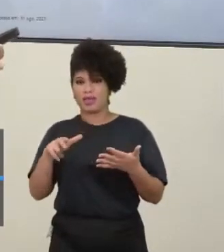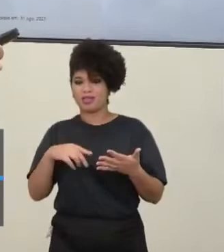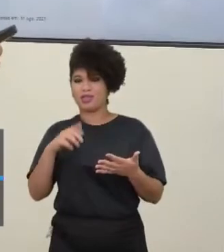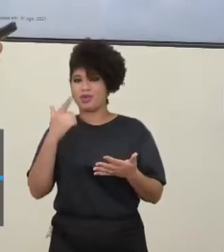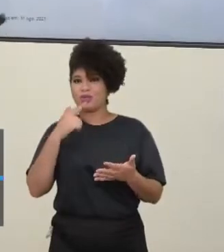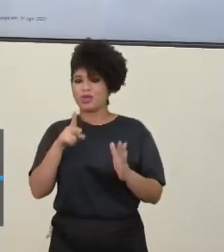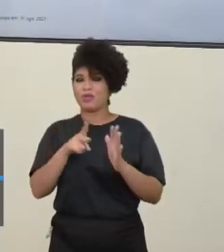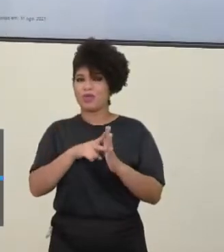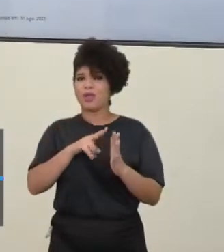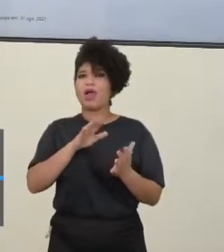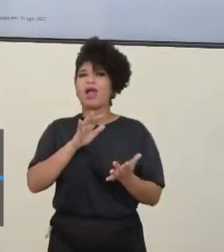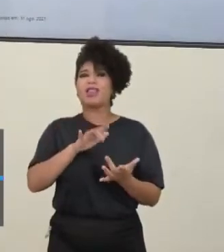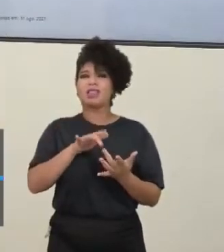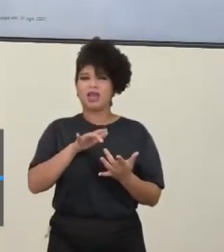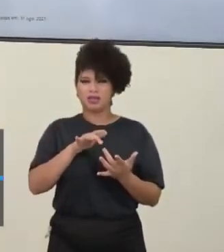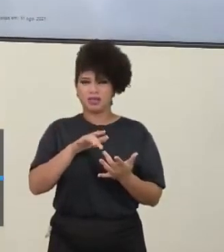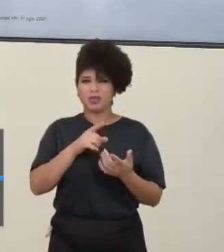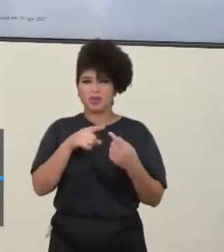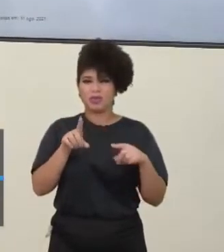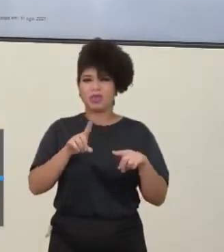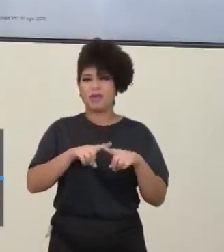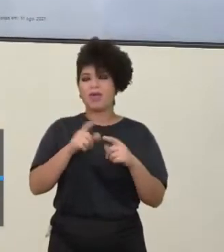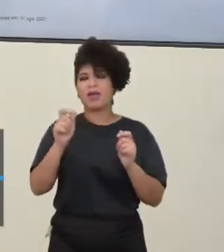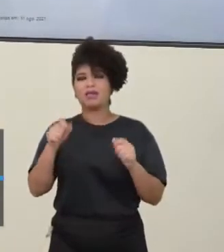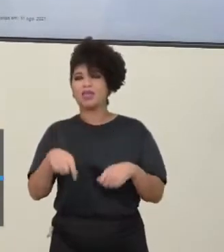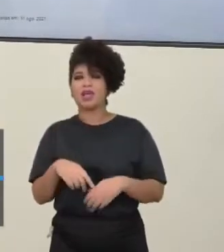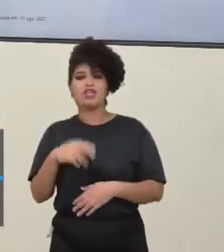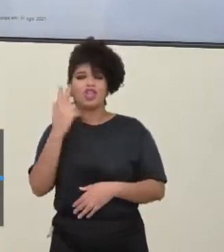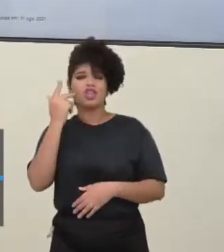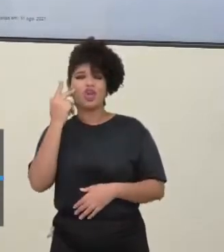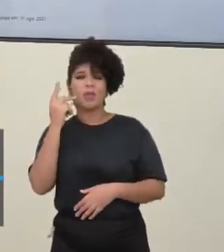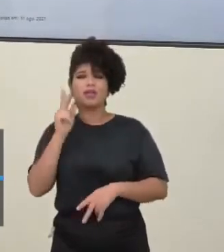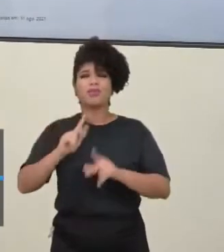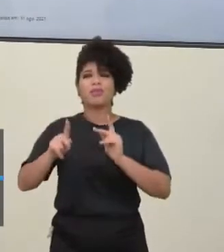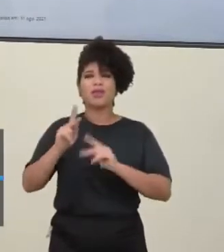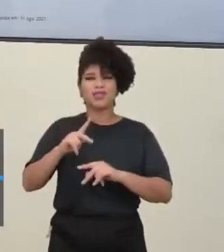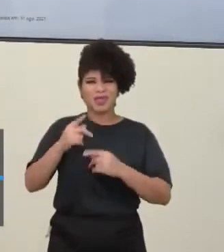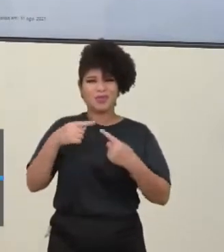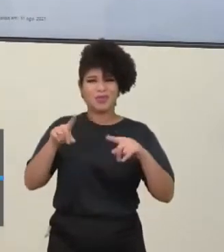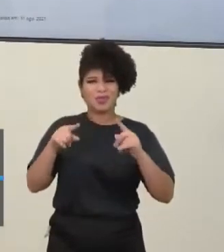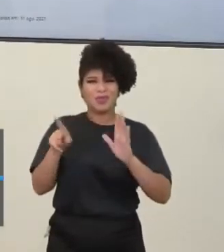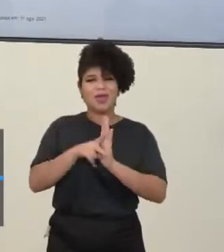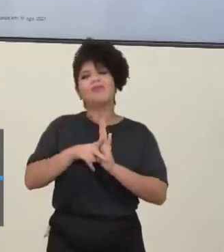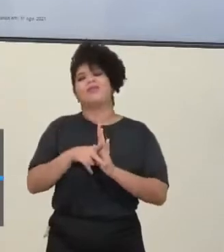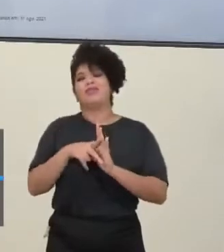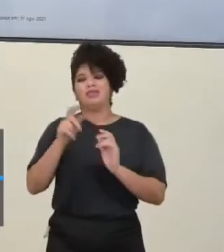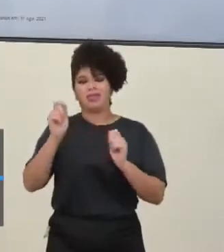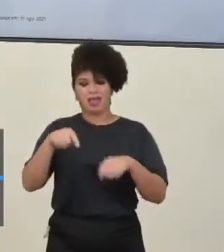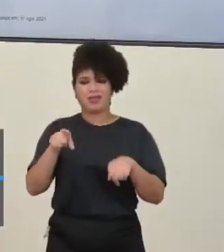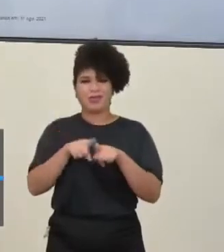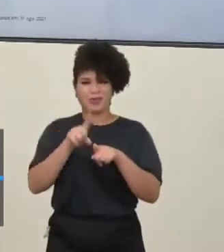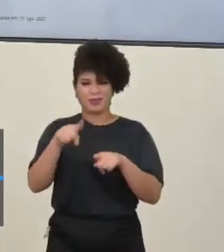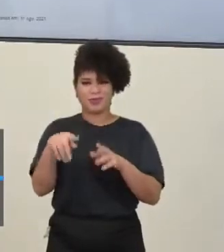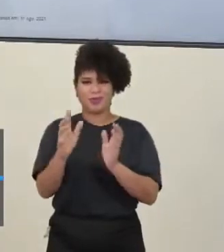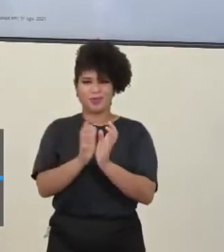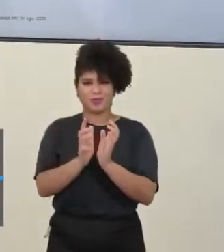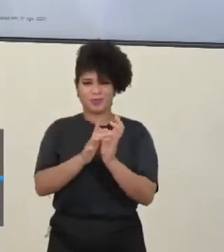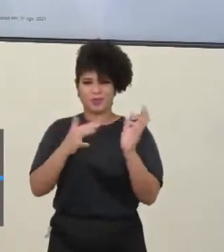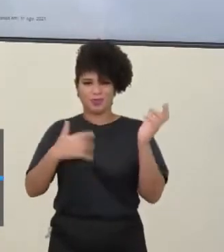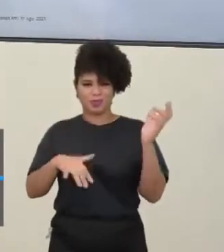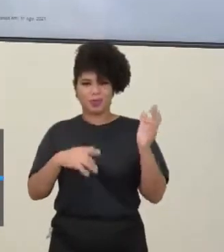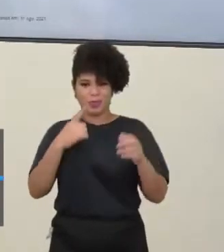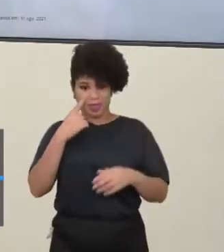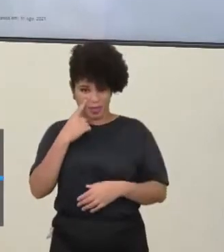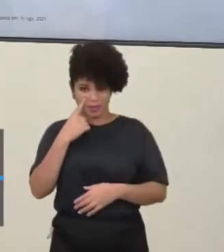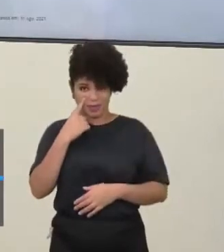erudito, mas eles conseguem transpor isso para a música popular. Tá bom? Então, gente, né, até, né, as